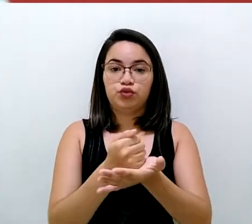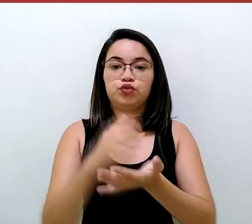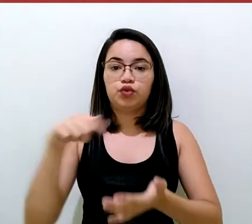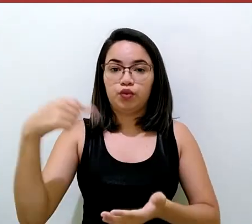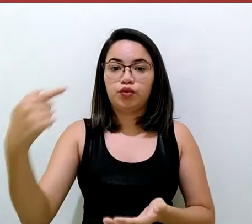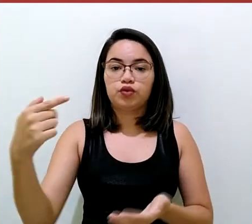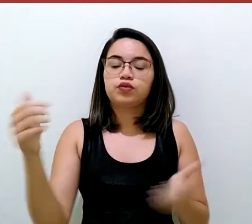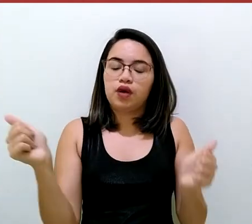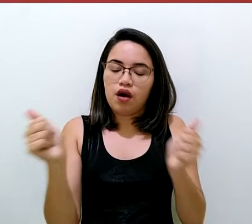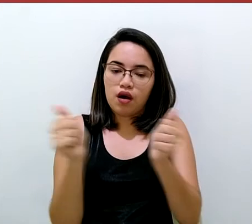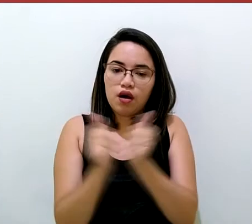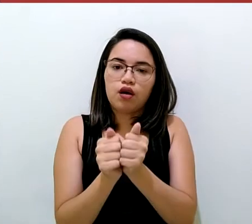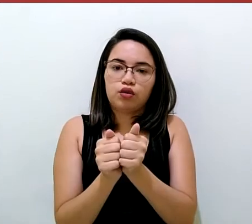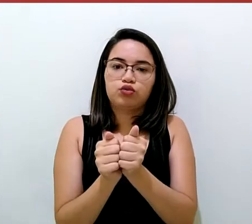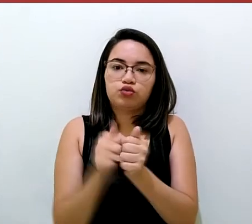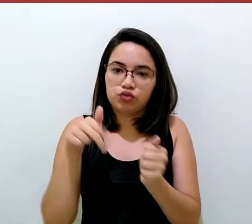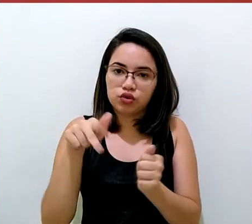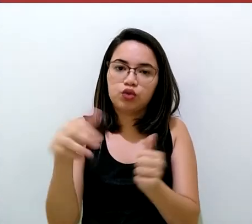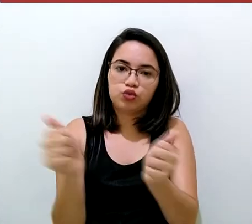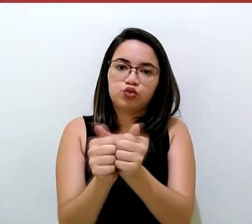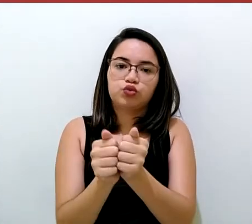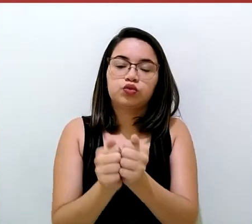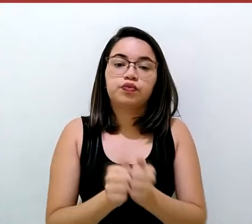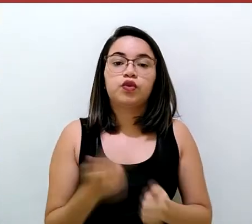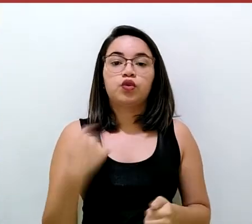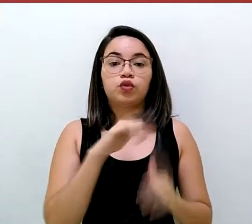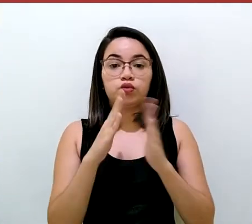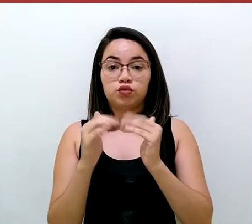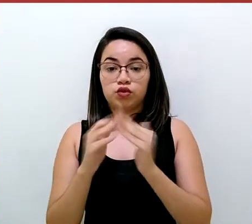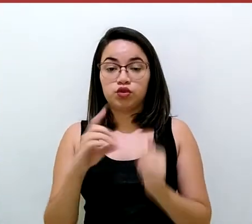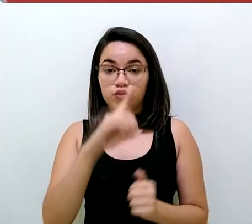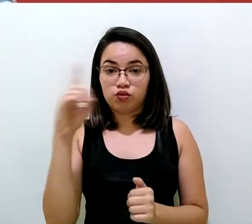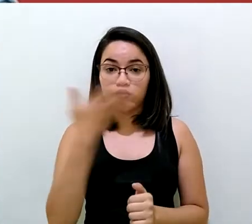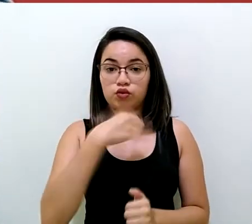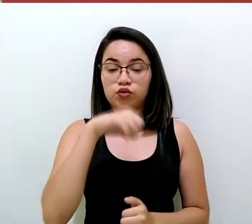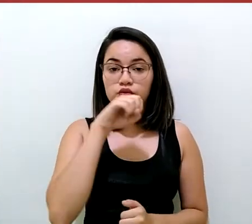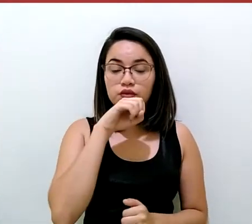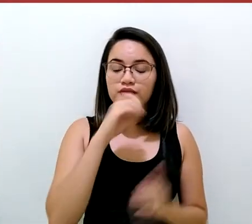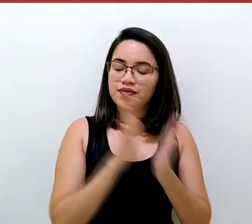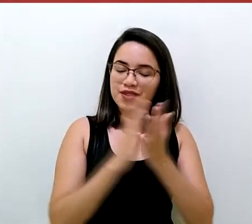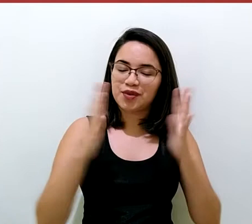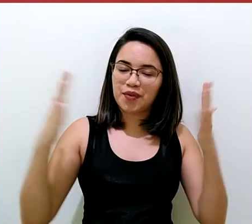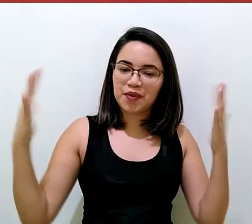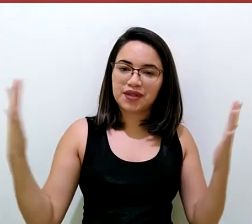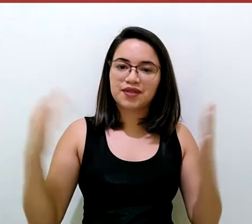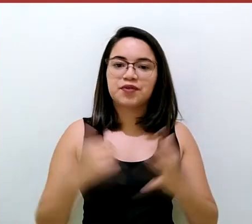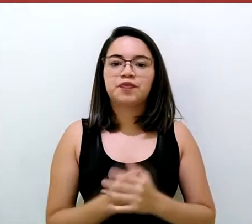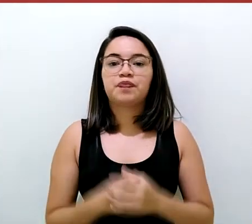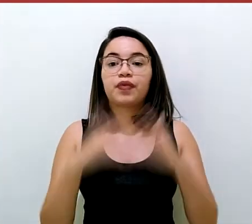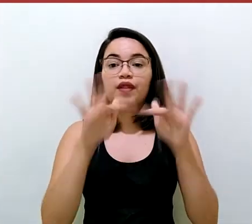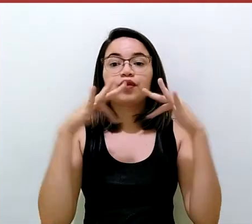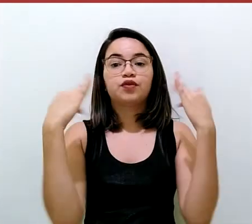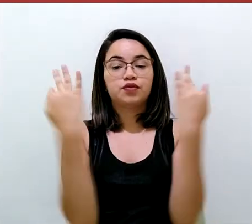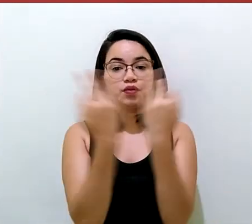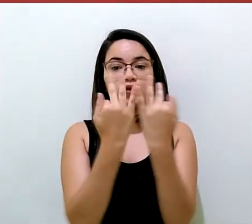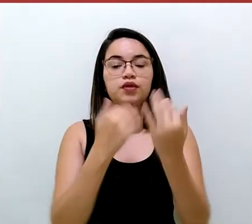ao próximo, andam juntas. O nosso apelo nesse Dia dos Pais, nessa